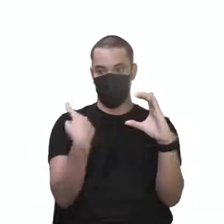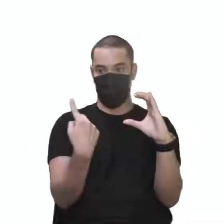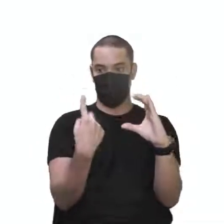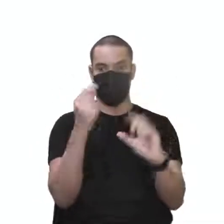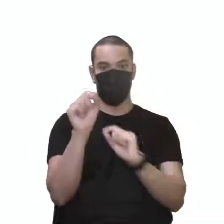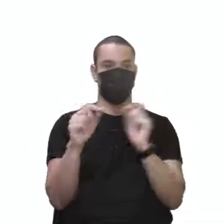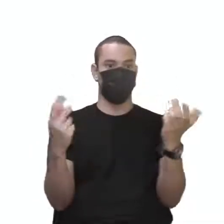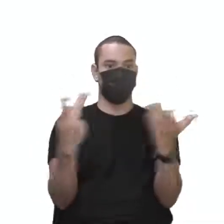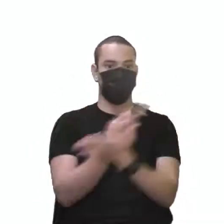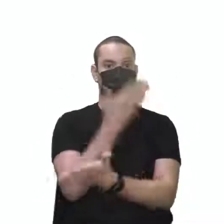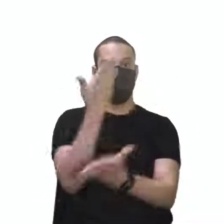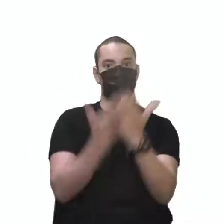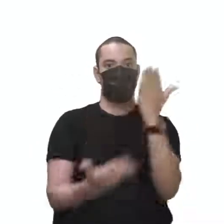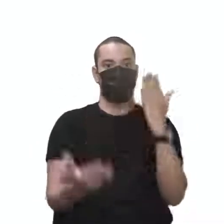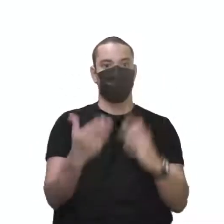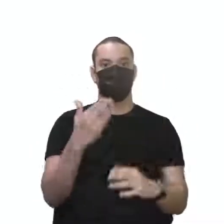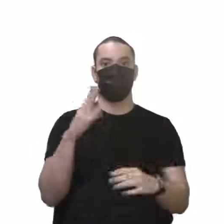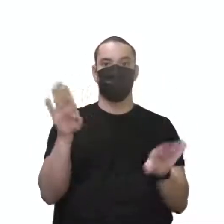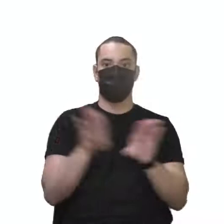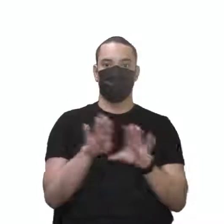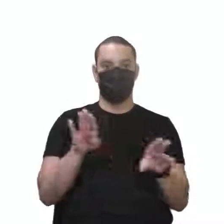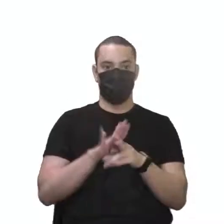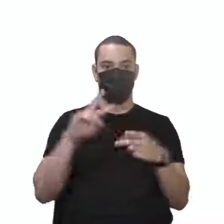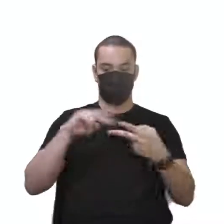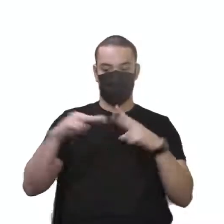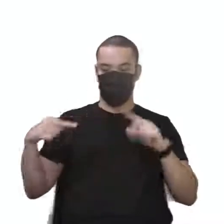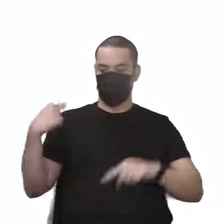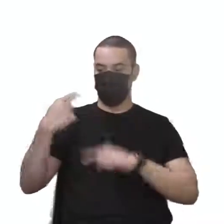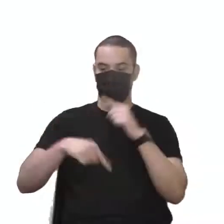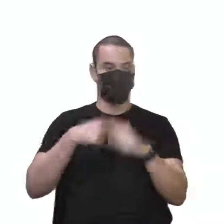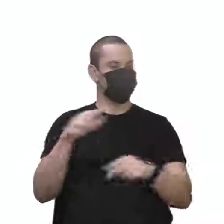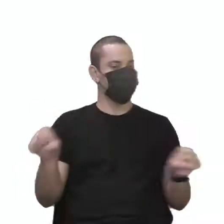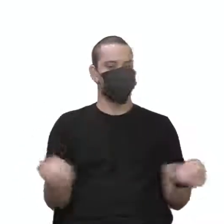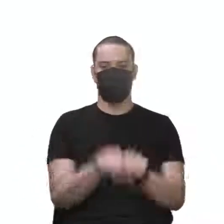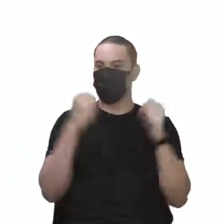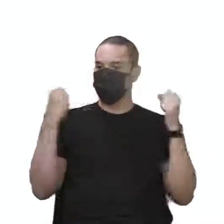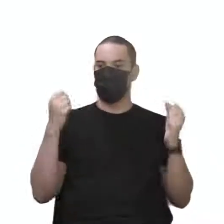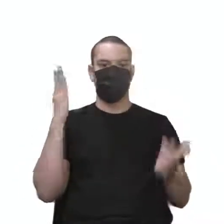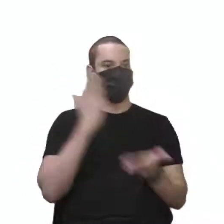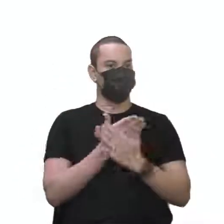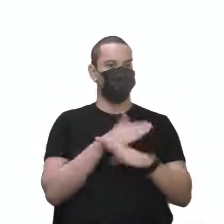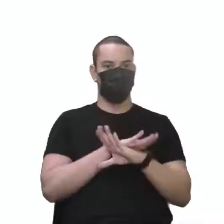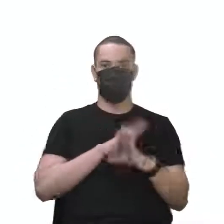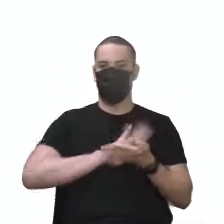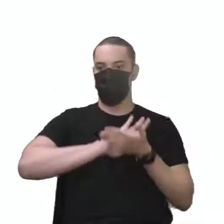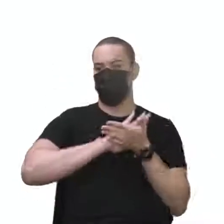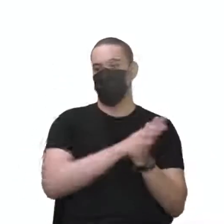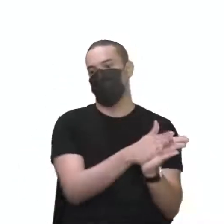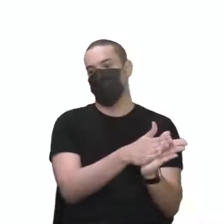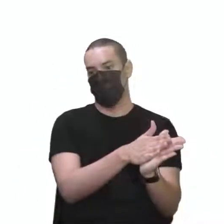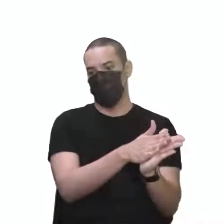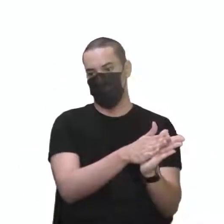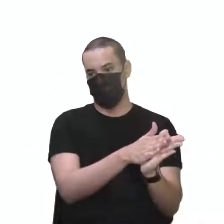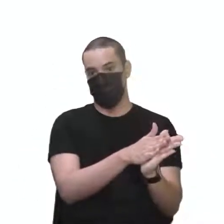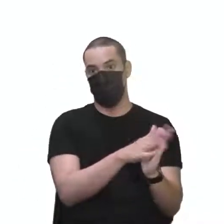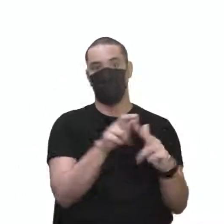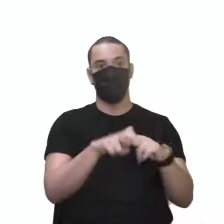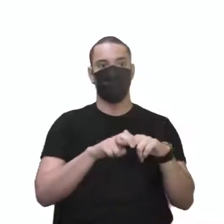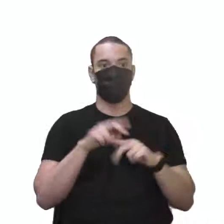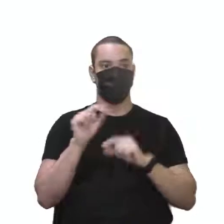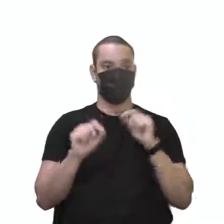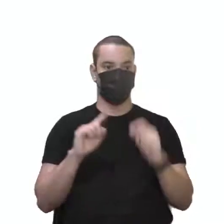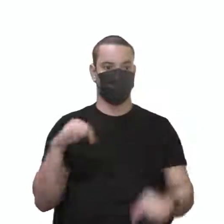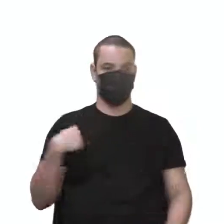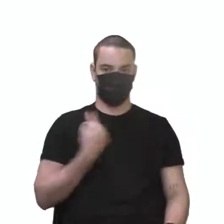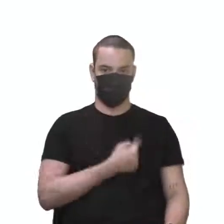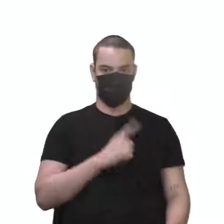material genético aí da bactéria que foi lisada. Acabou com a bactéria, matou, tá? Então, quando a gente